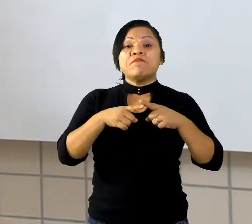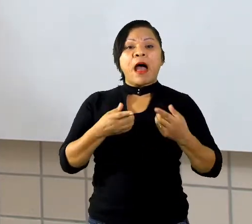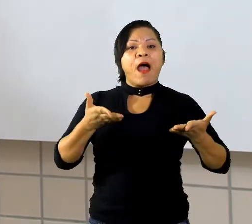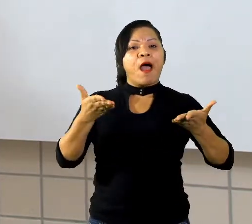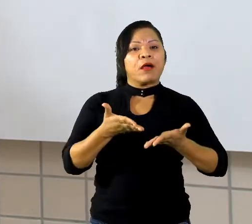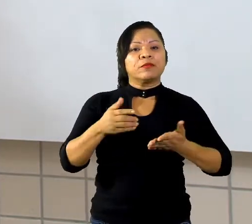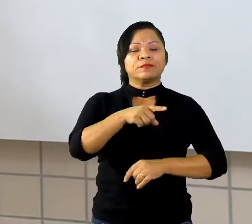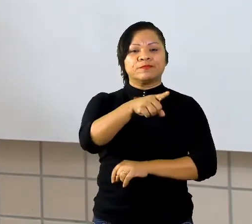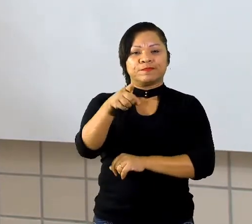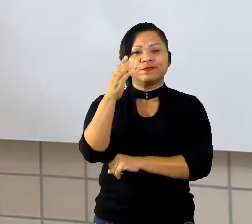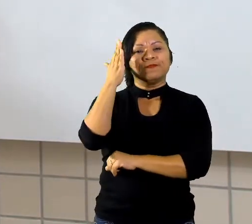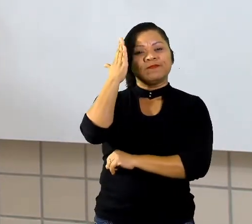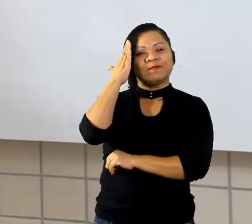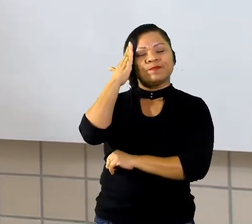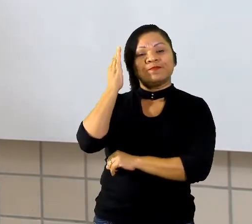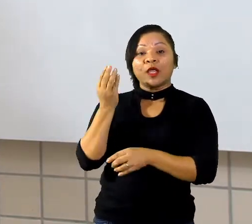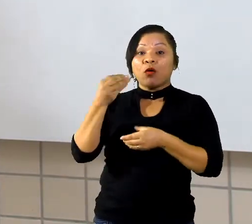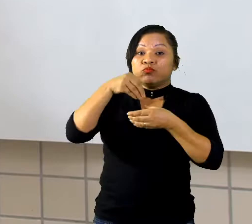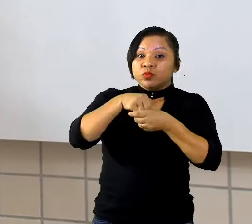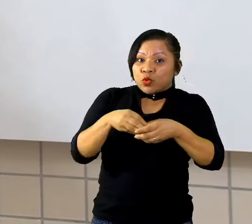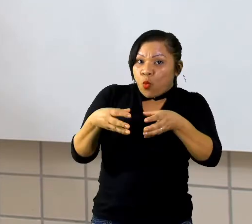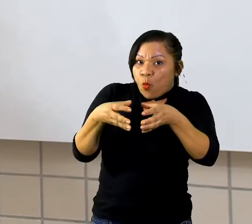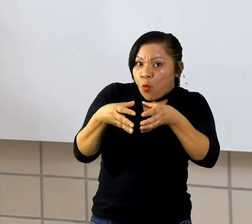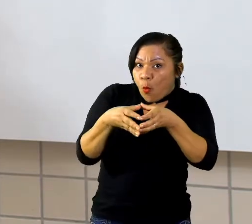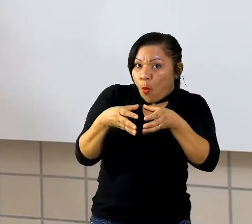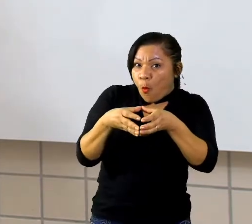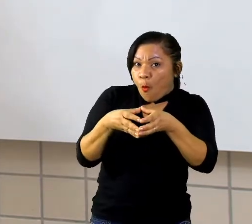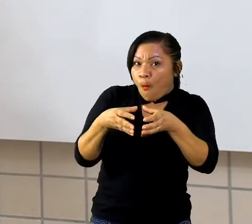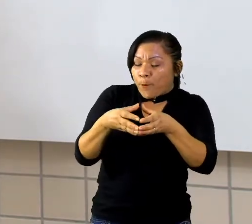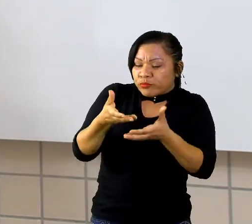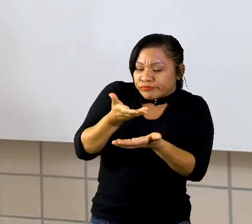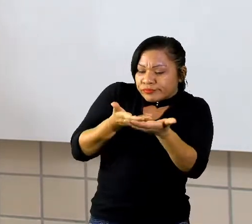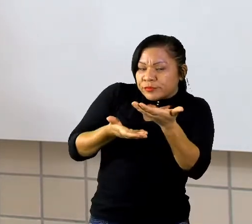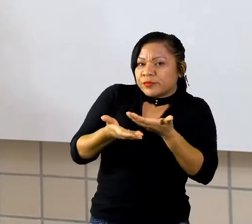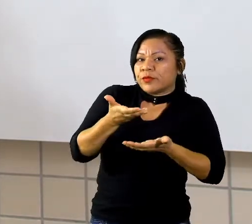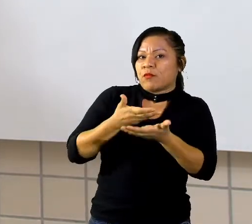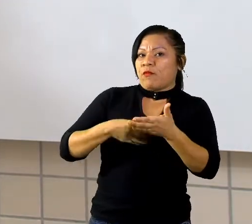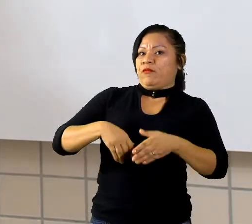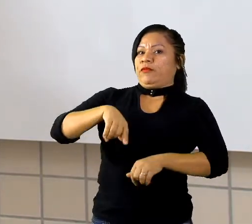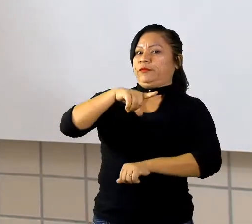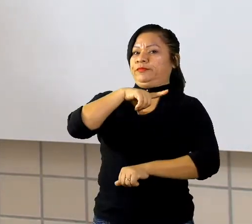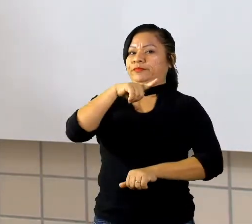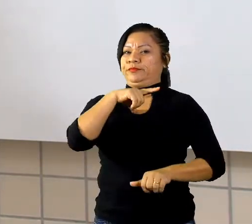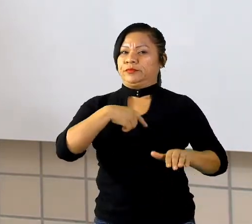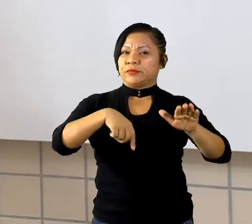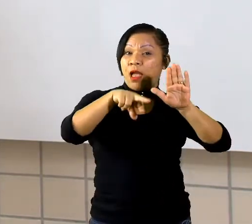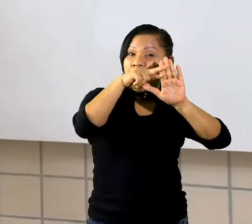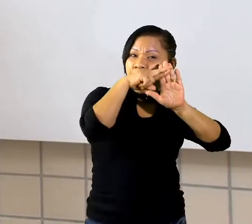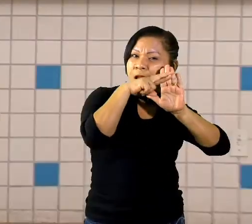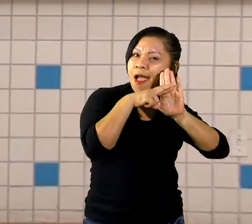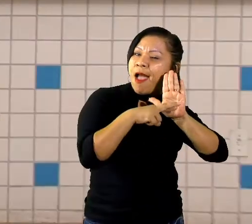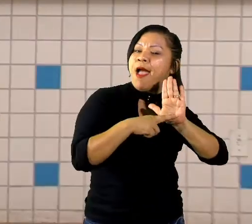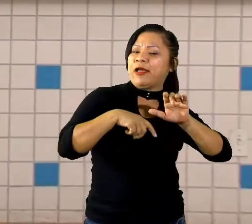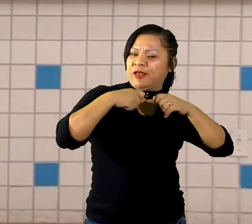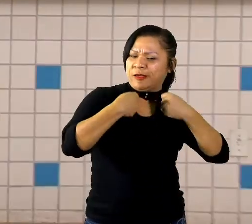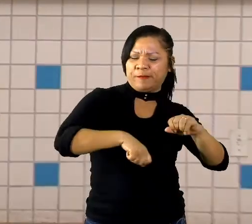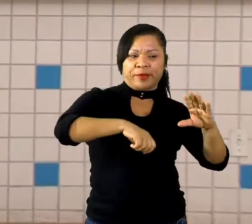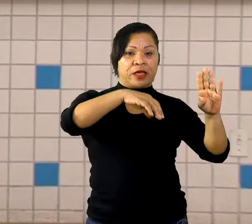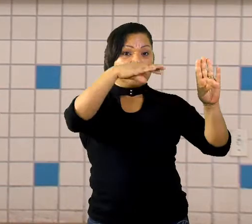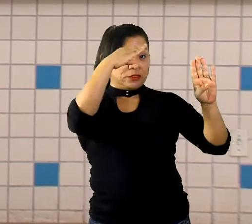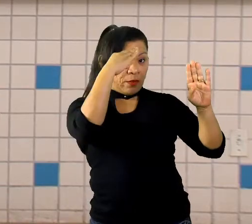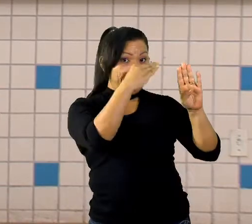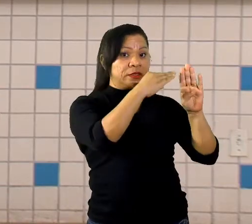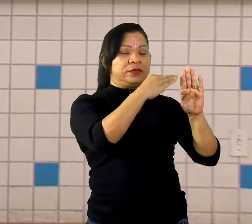que dentro do grupo, dentro da convivência, existem regras que nós temos que aprender a cumprir. A primeira